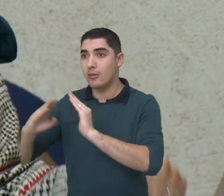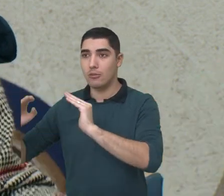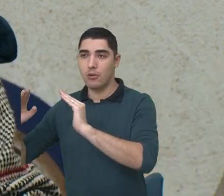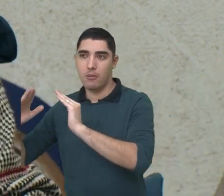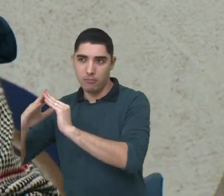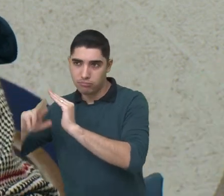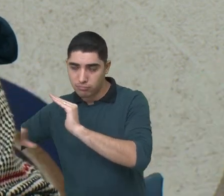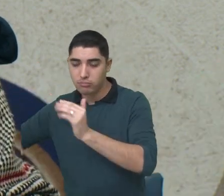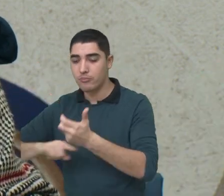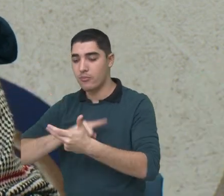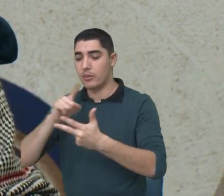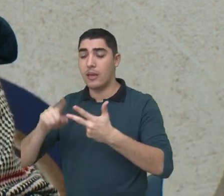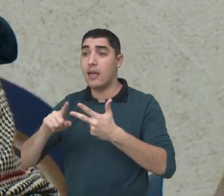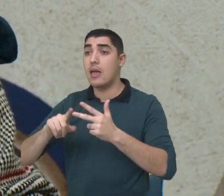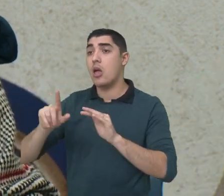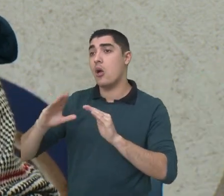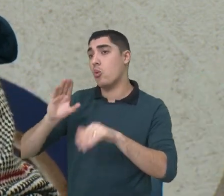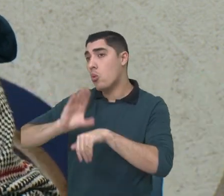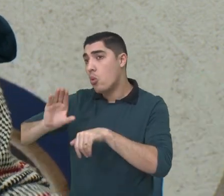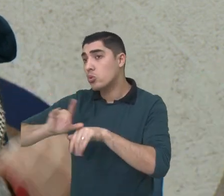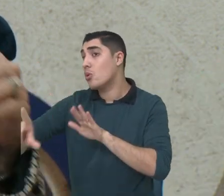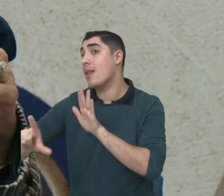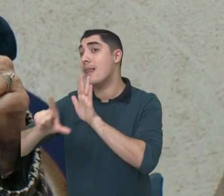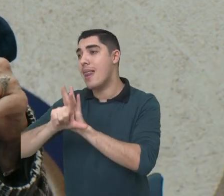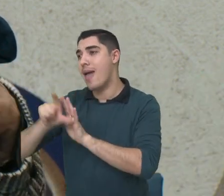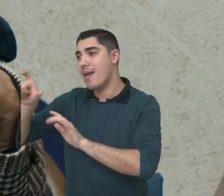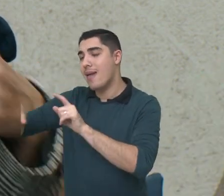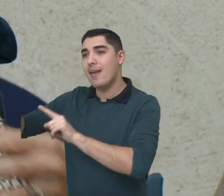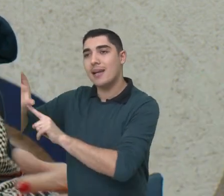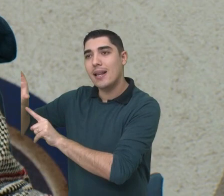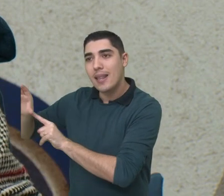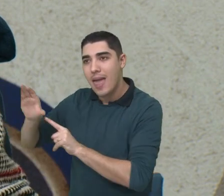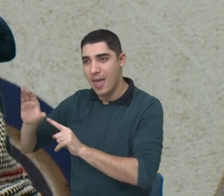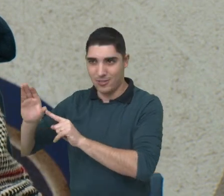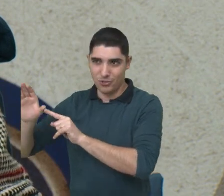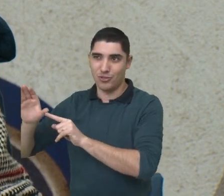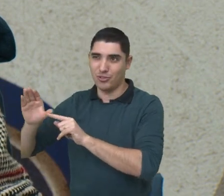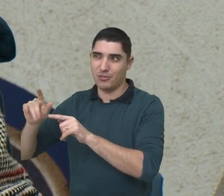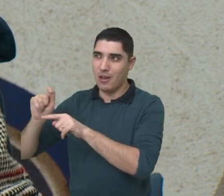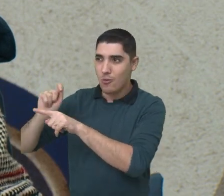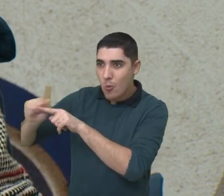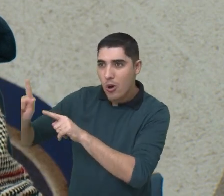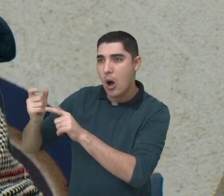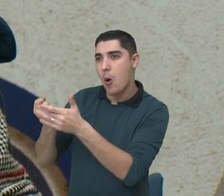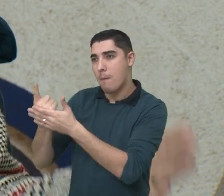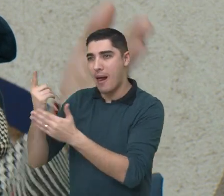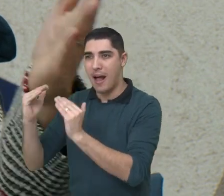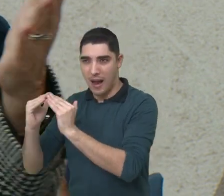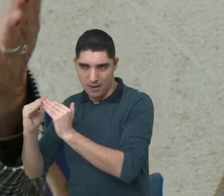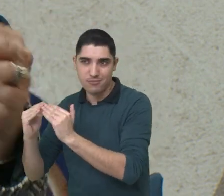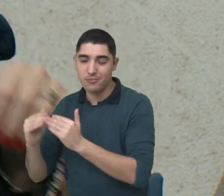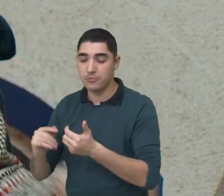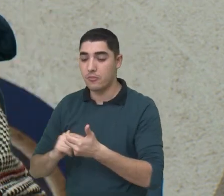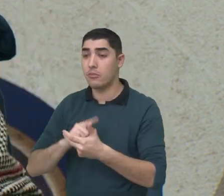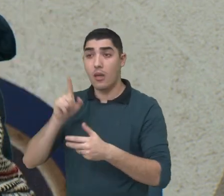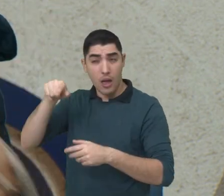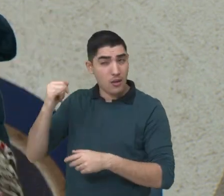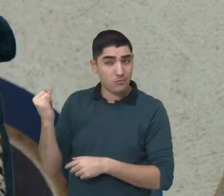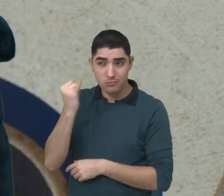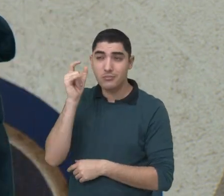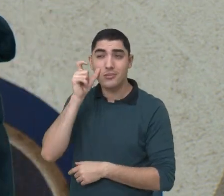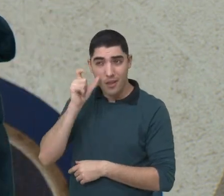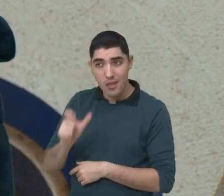legislação da lei de inquilinato, tá? Então isso daí é muito interessante para o corretor. Até é interessante que